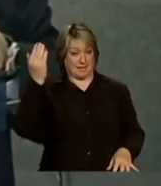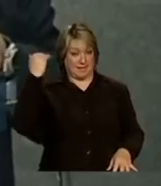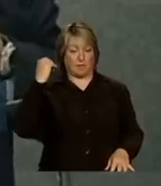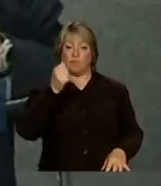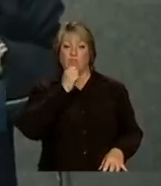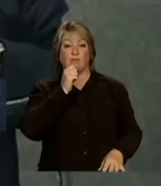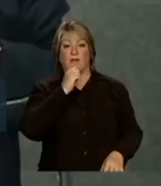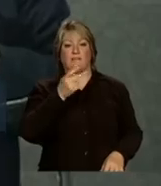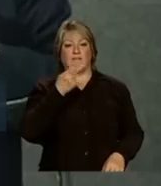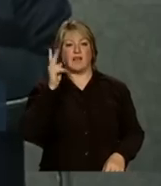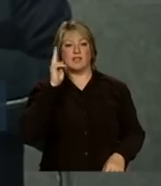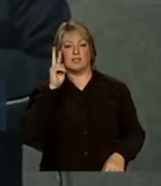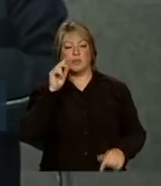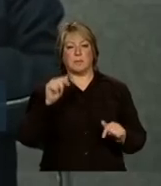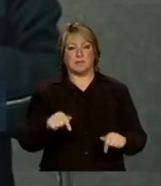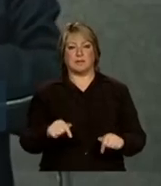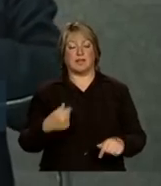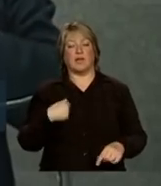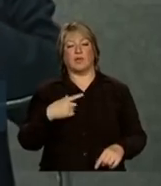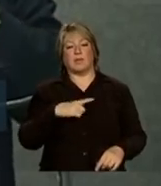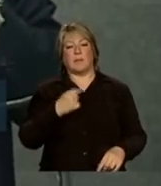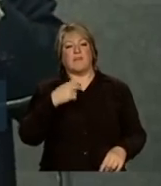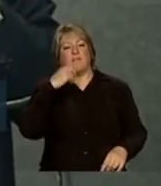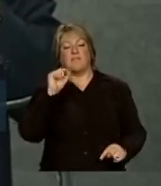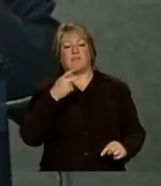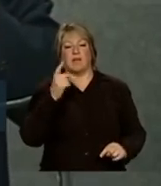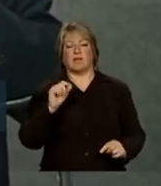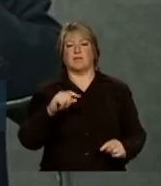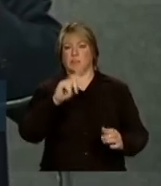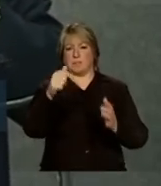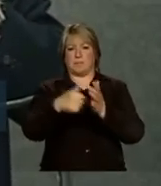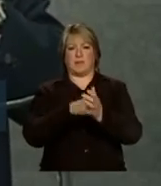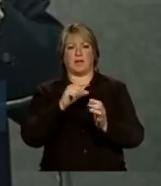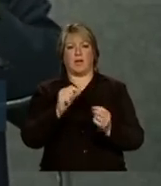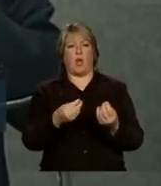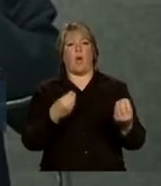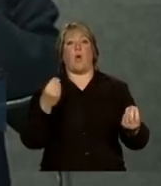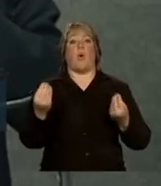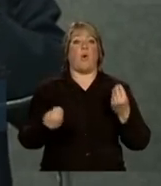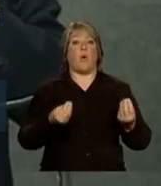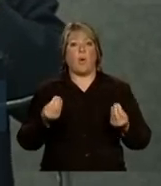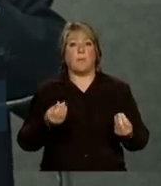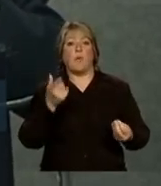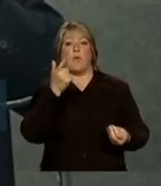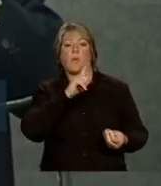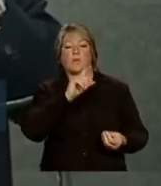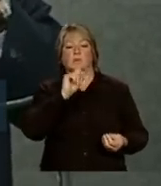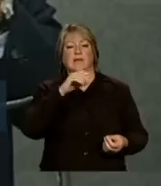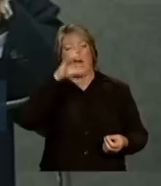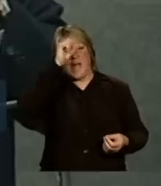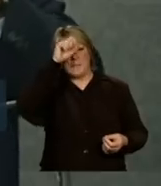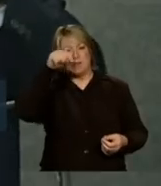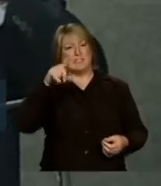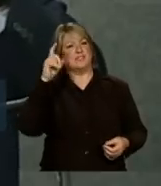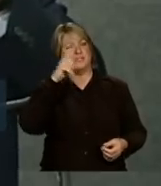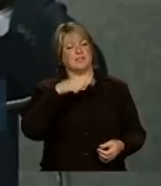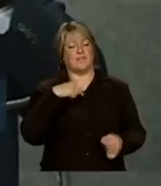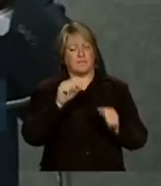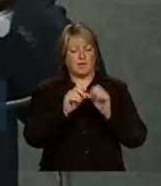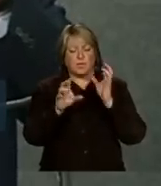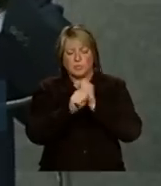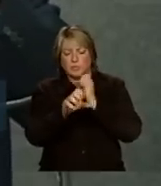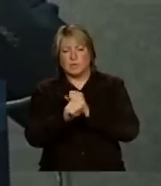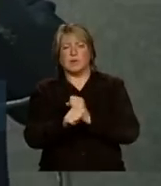falava n Eu tenho até uma certa vergonha diz assim pô Jorge como tu caste a aprender ess troço né porque aí eu faço o cálculo pô quanto